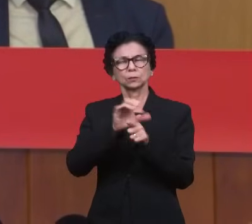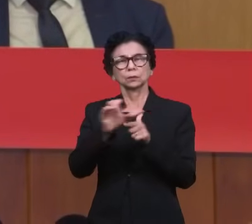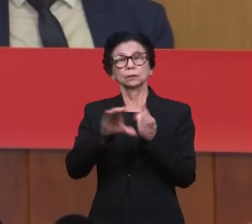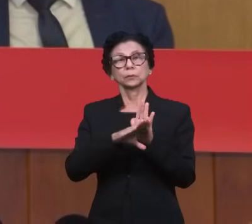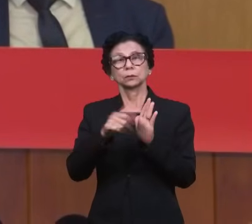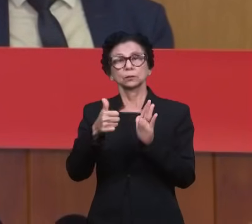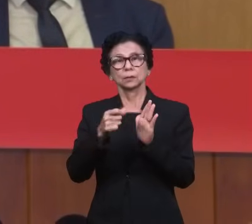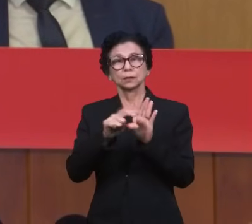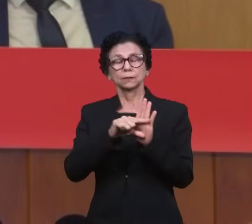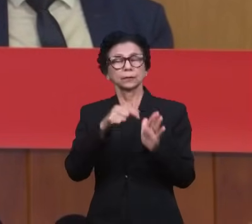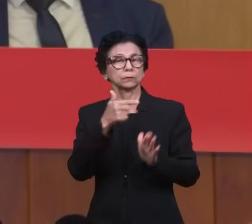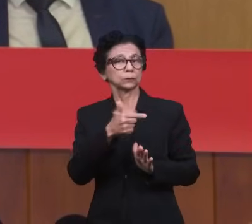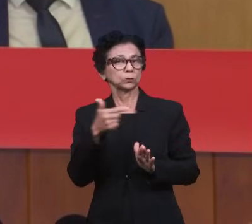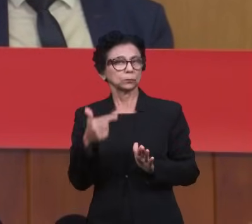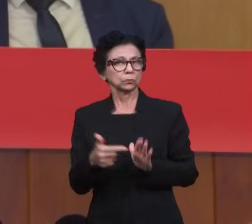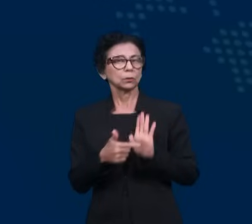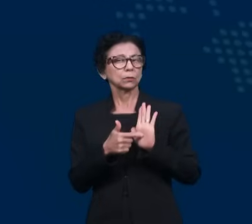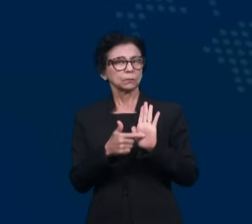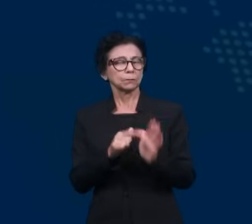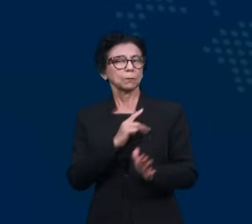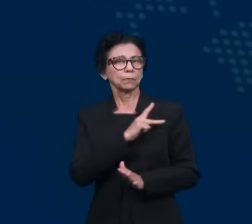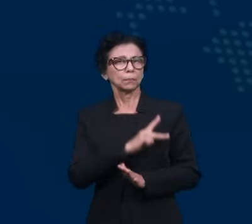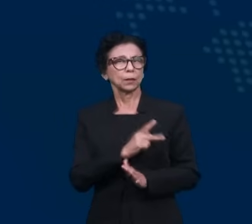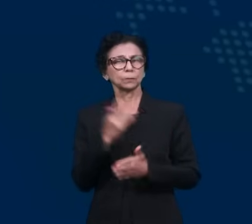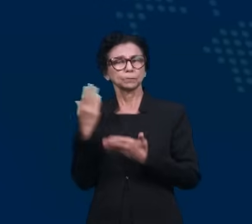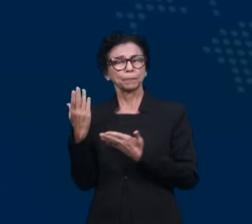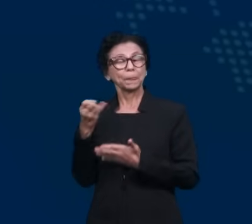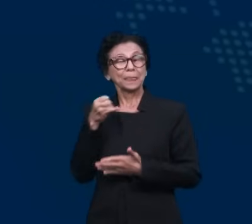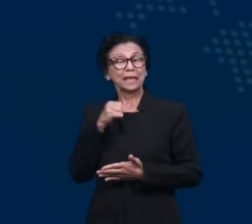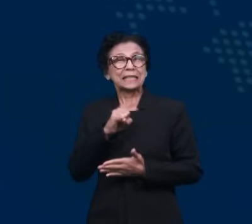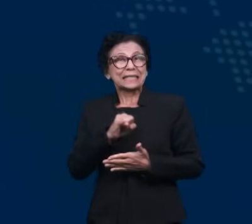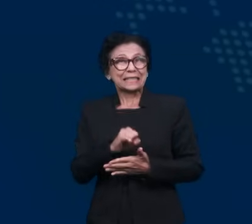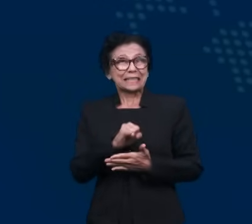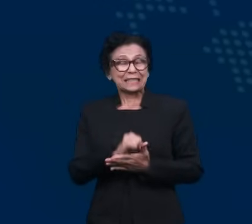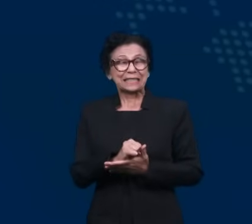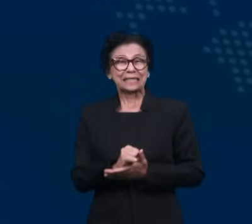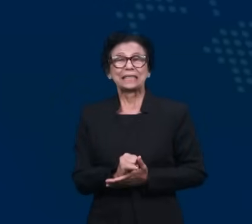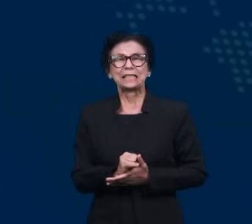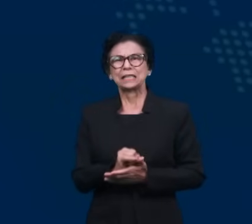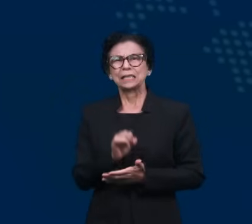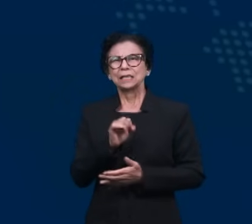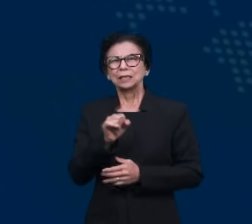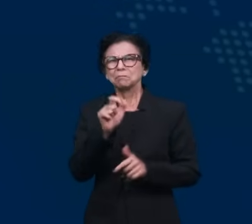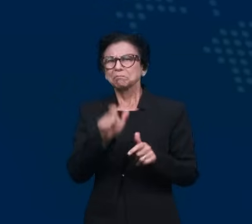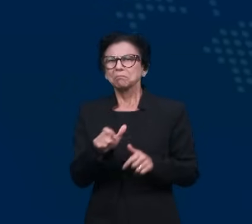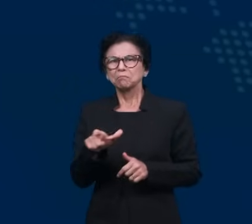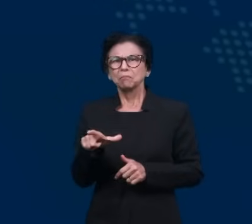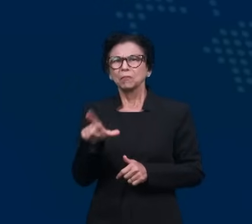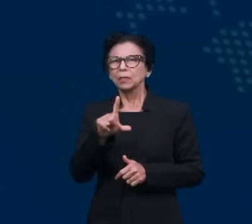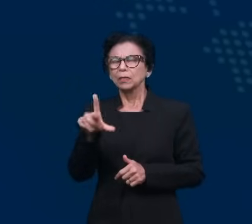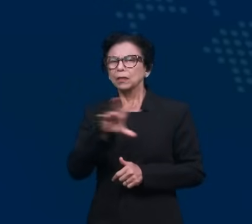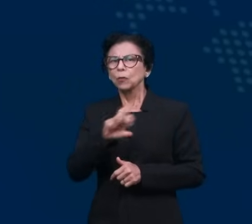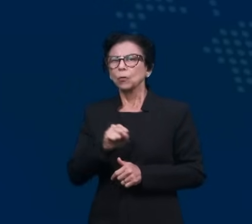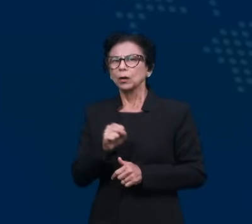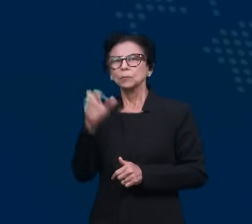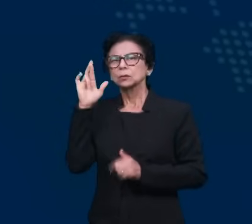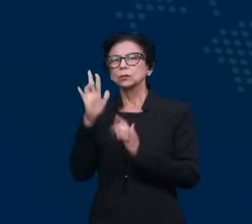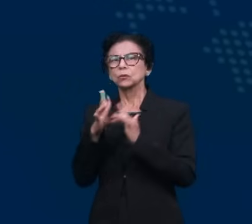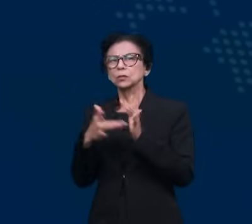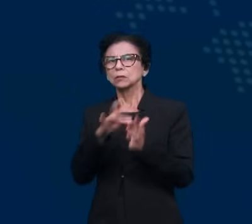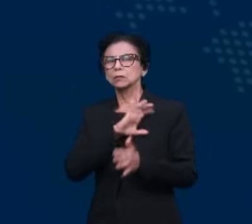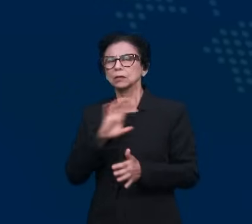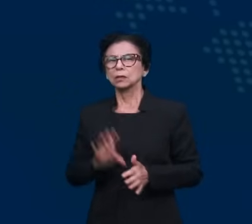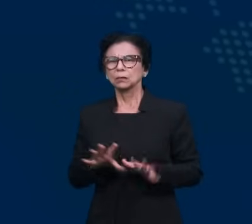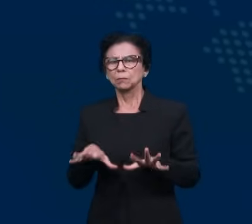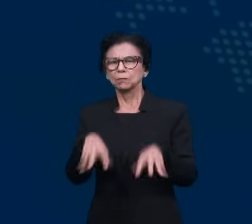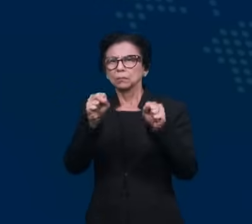verso 22, ele diz: se alguém não ama o Senhor Jesus Cristo, seja